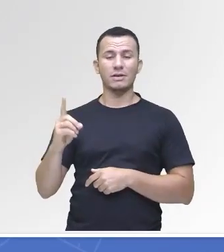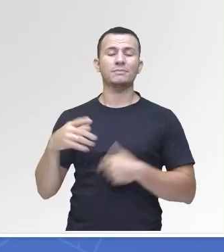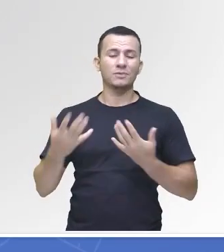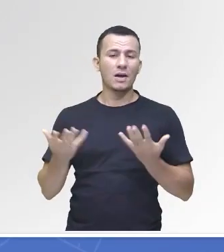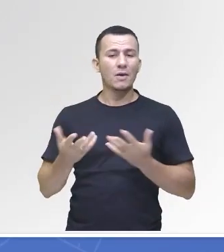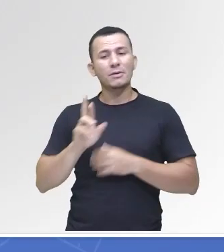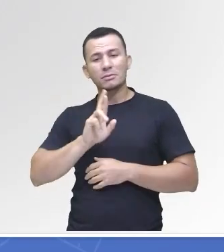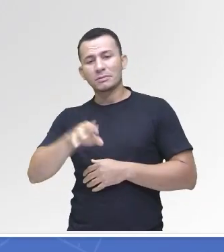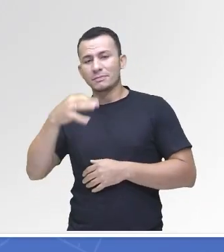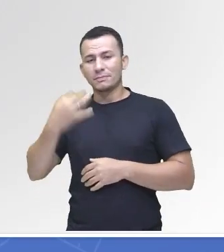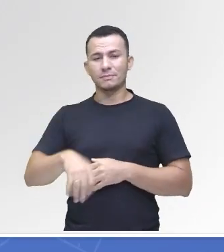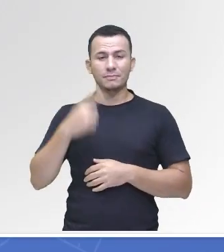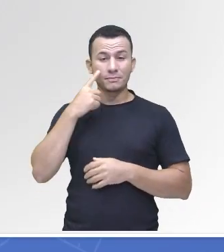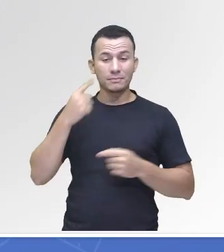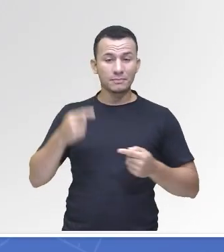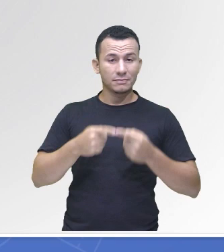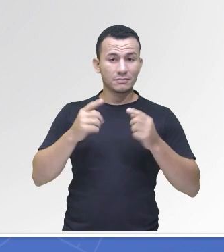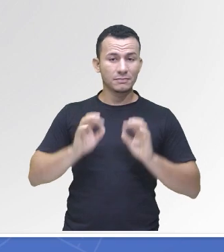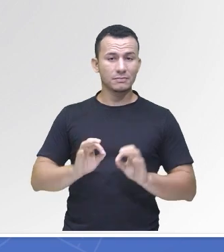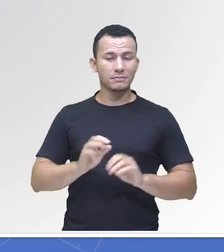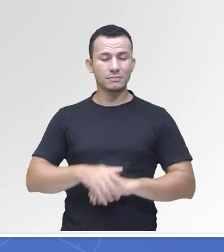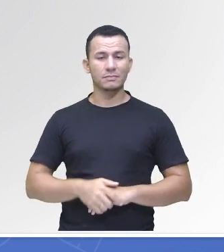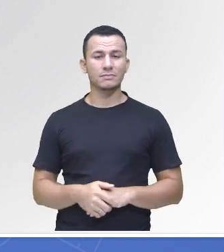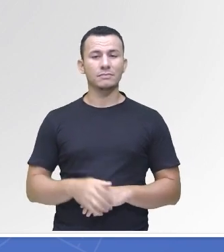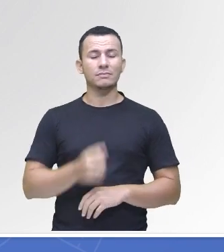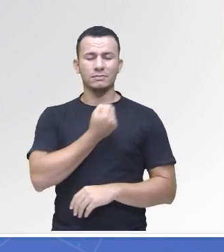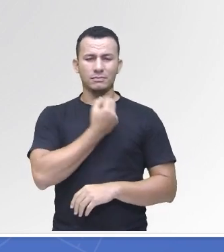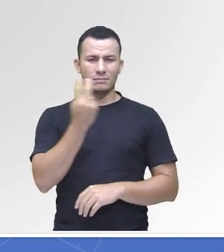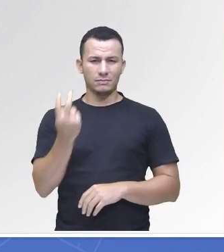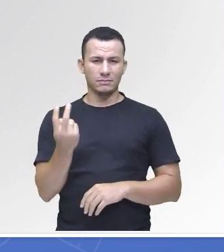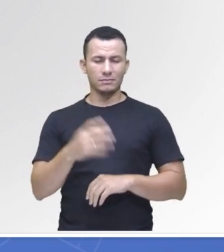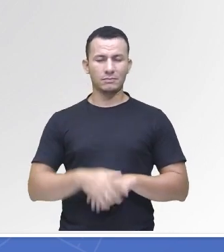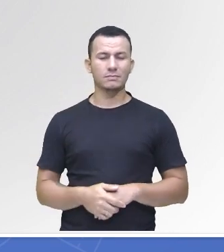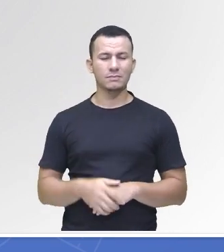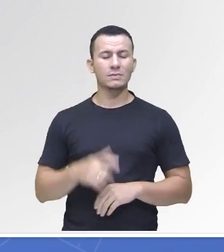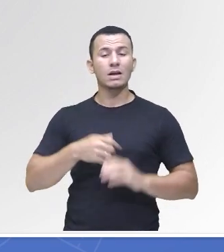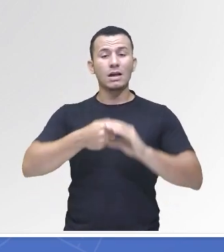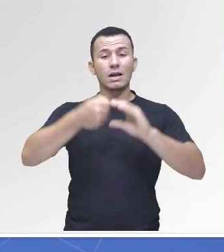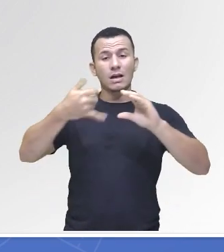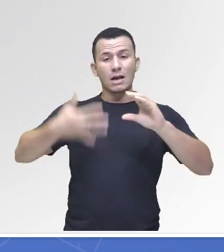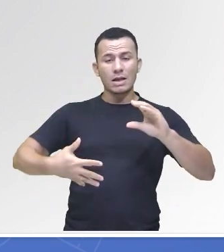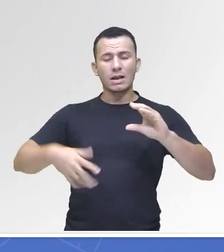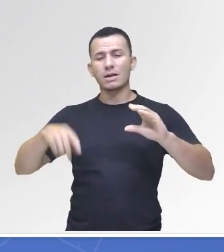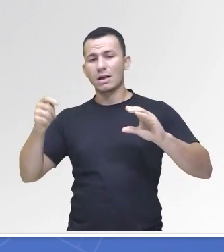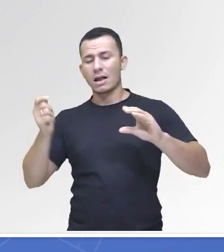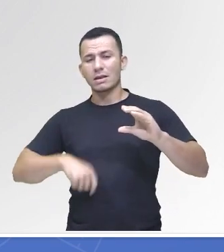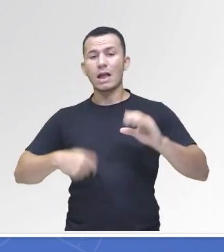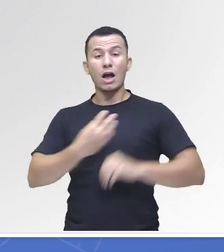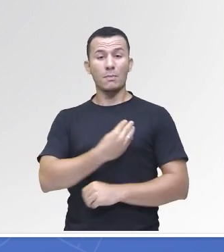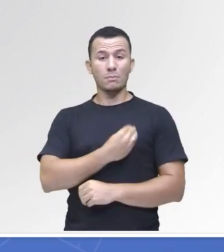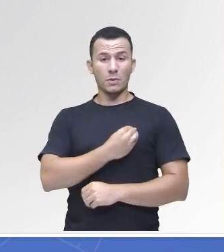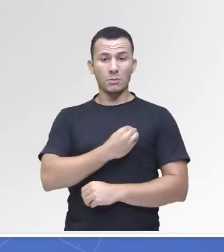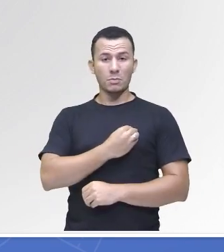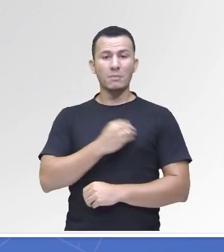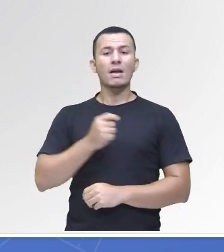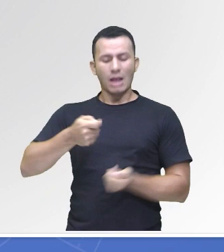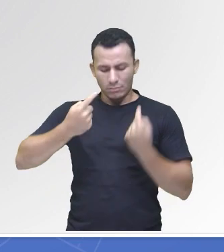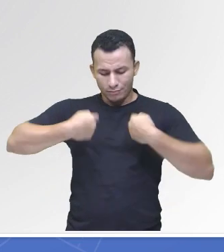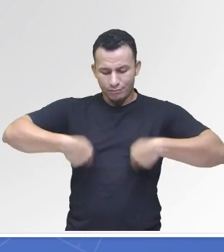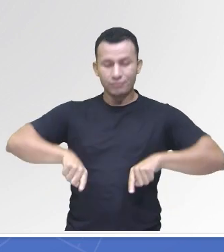fazer a correção aí para vocês, né? Então, questão 2, quais características permitem que os mamíferos tenham uma